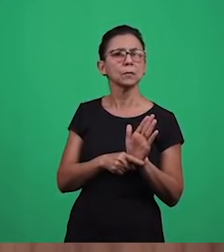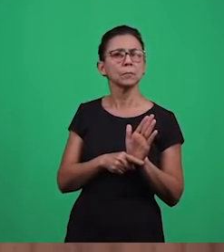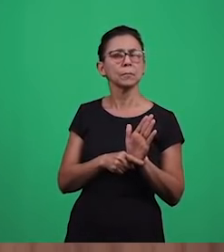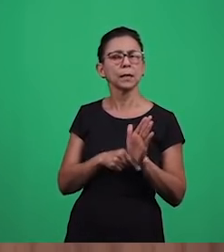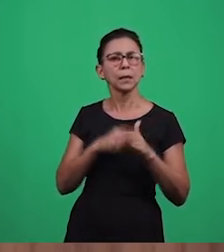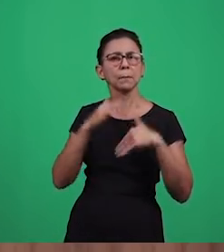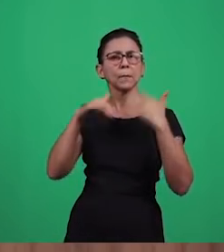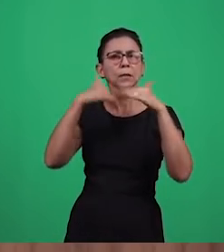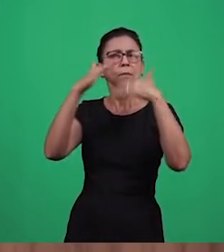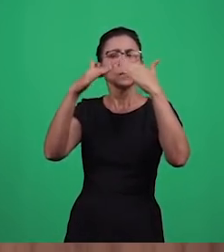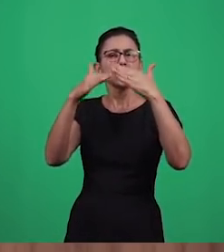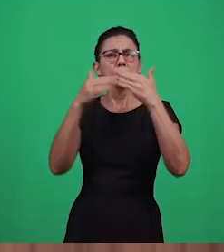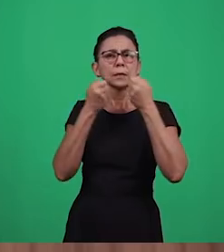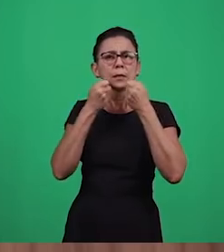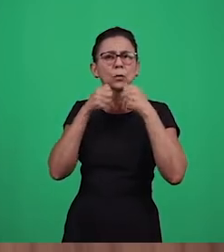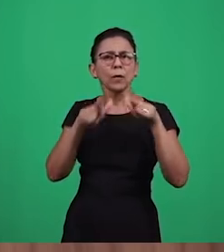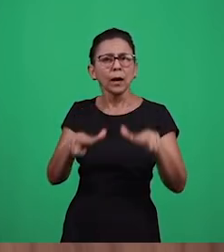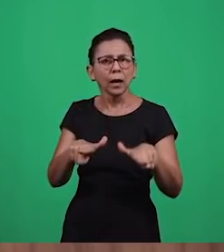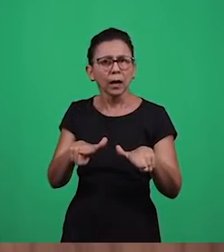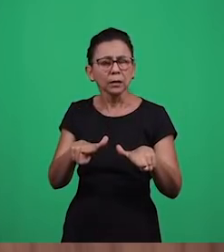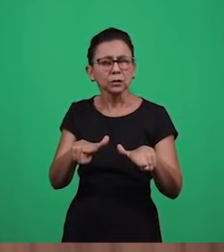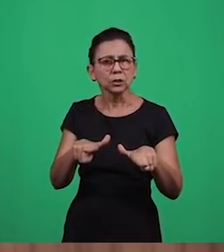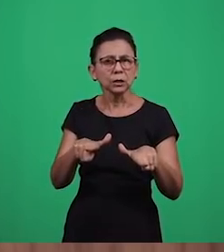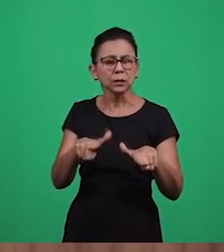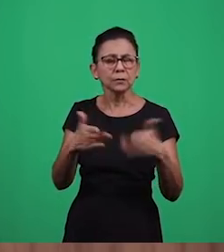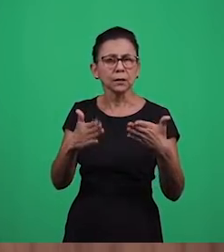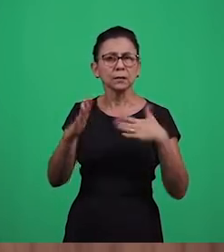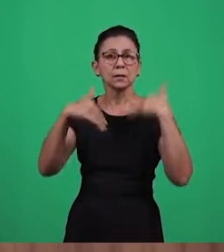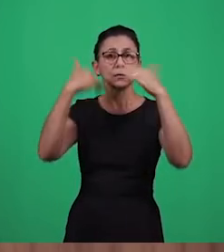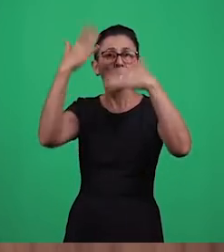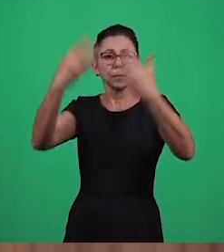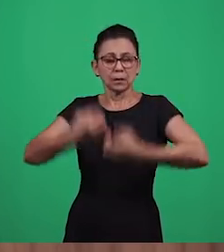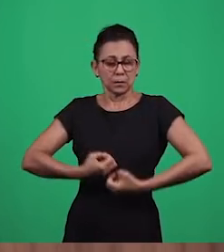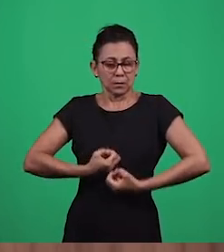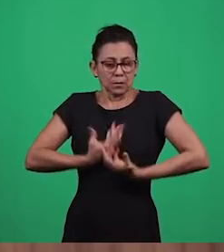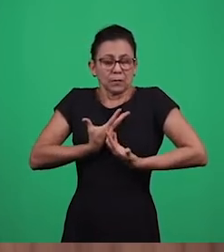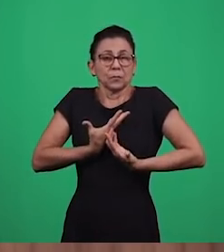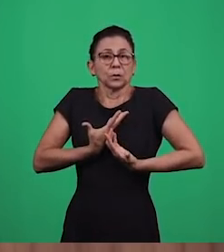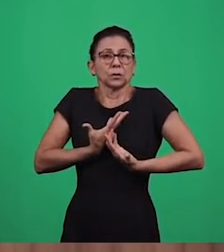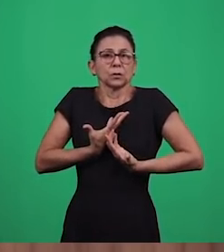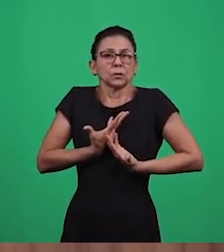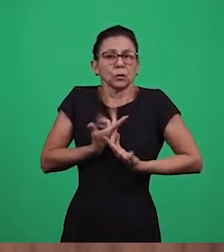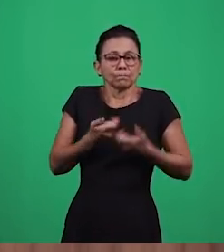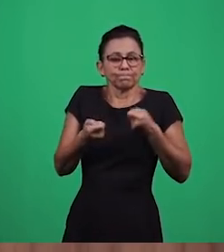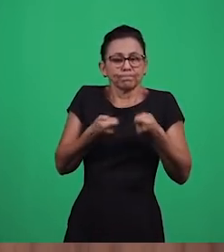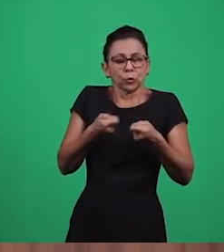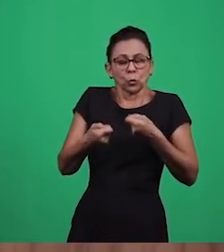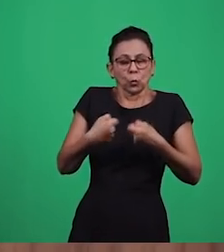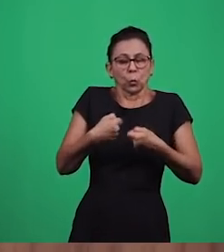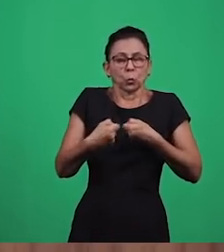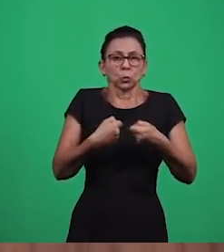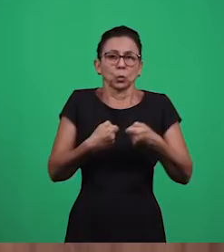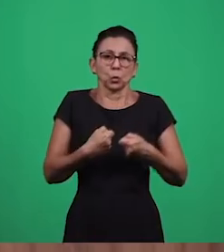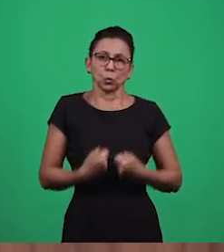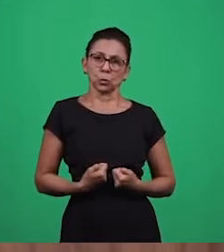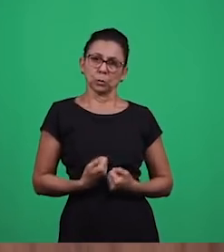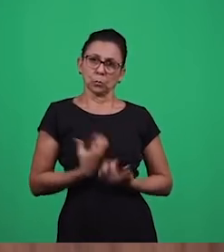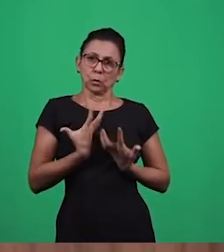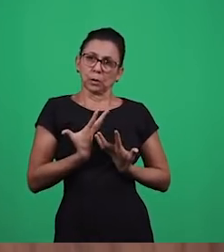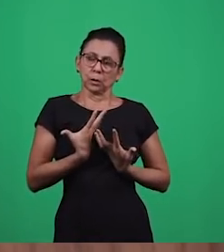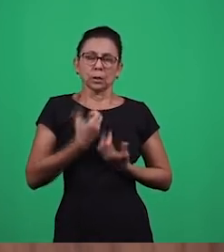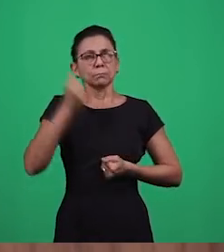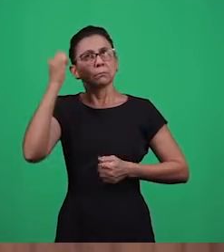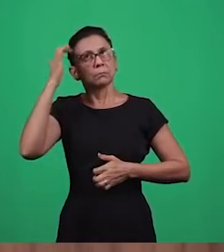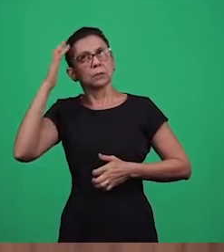da linguagem, estão contribuindo para o desenvolvimento das emoções, o controle das emoções, para